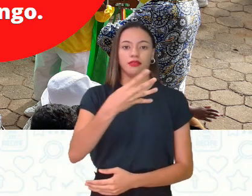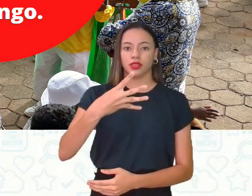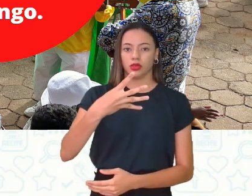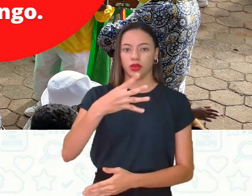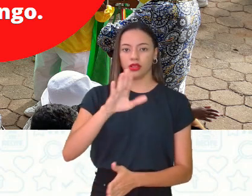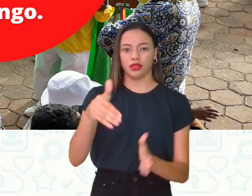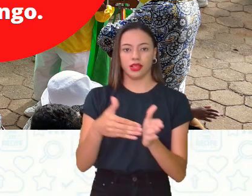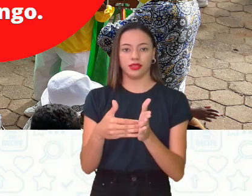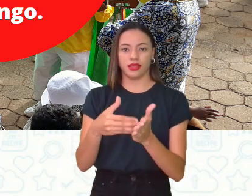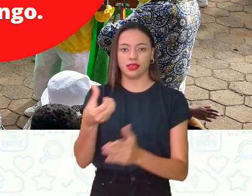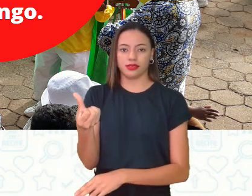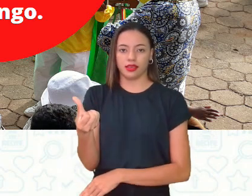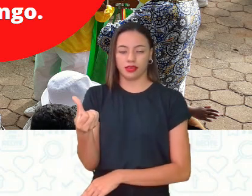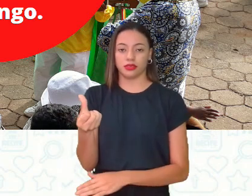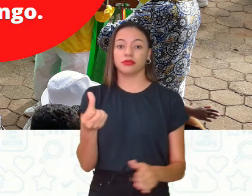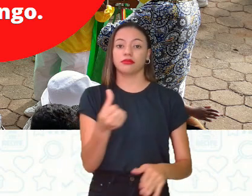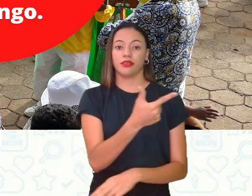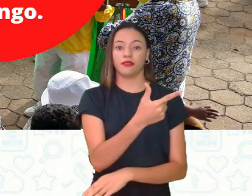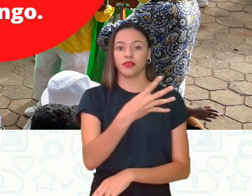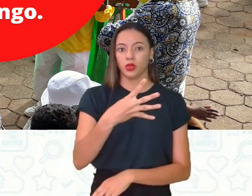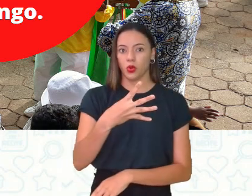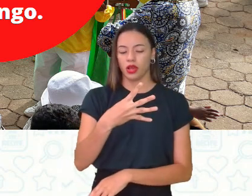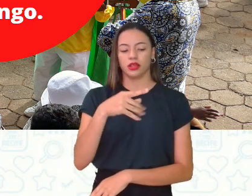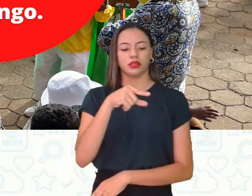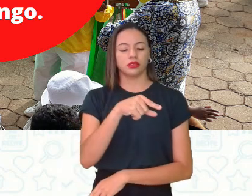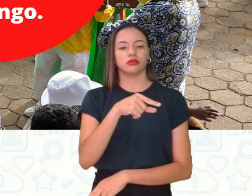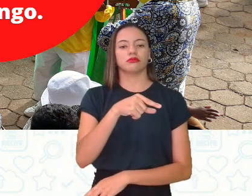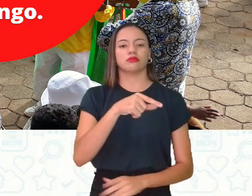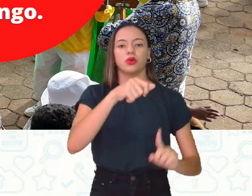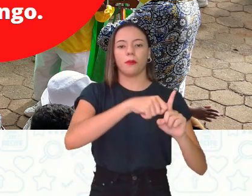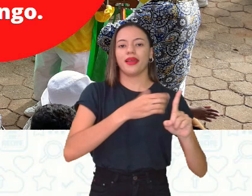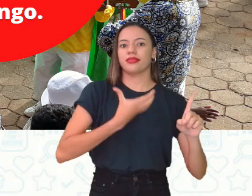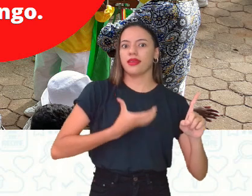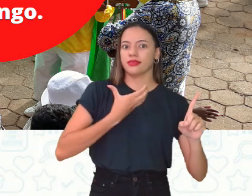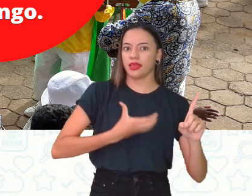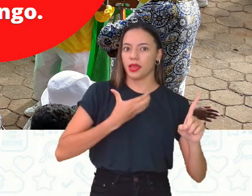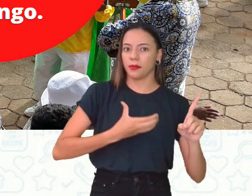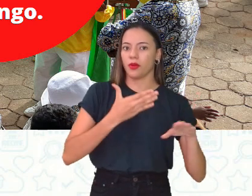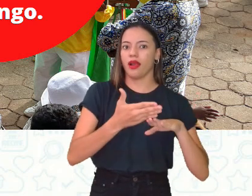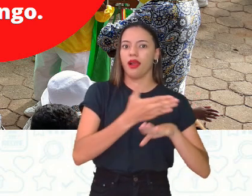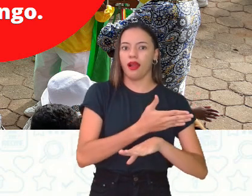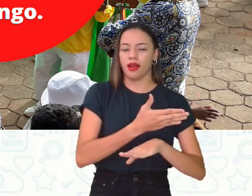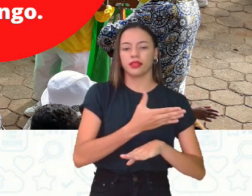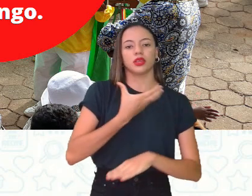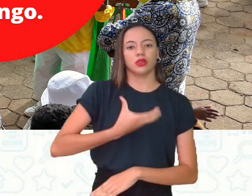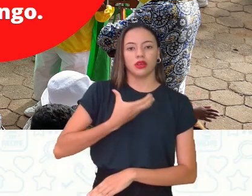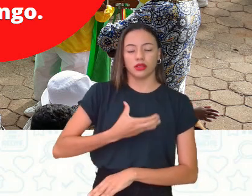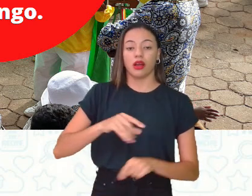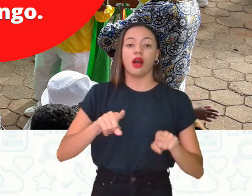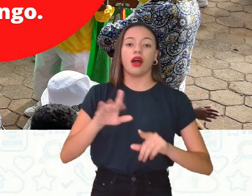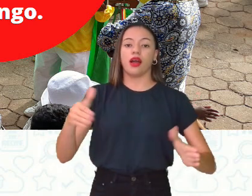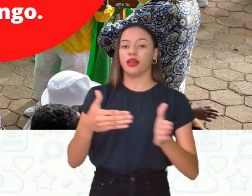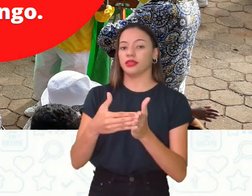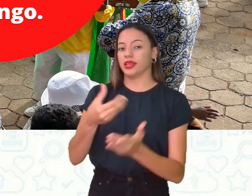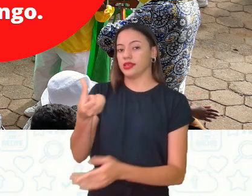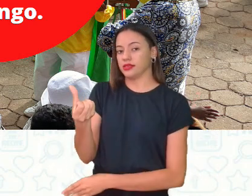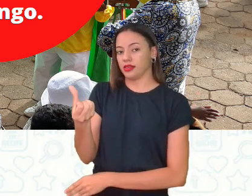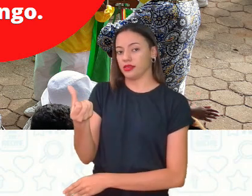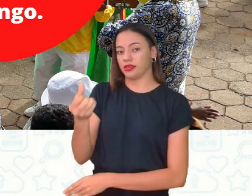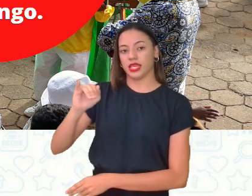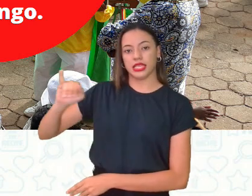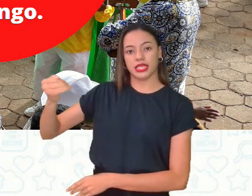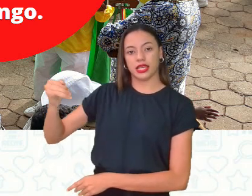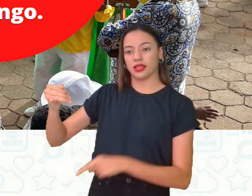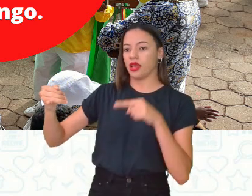dia 6, 24 de dezembro, véspera de Natal, ao dia 6 de janeiro, que é o dia de